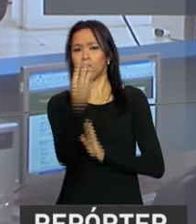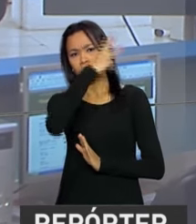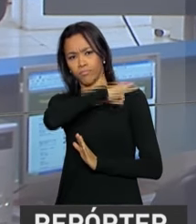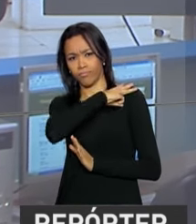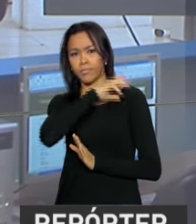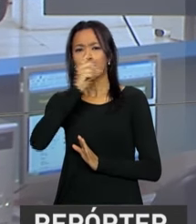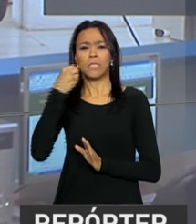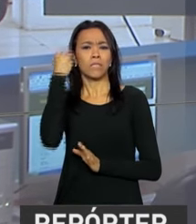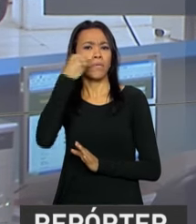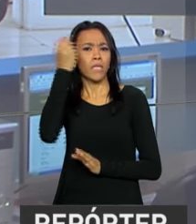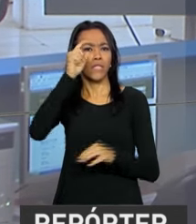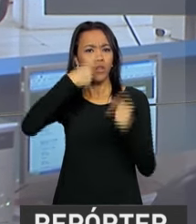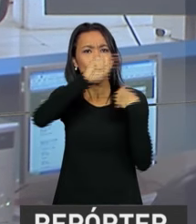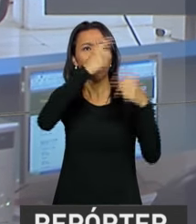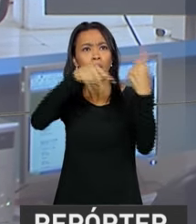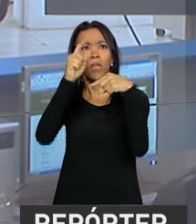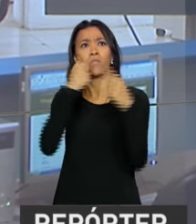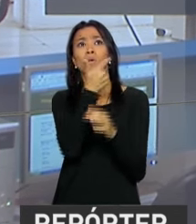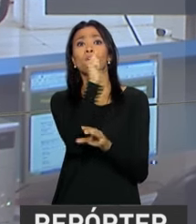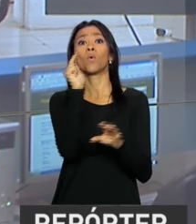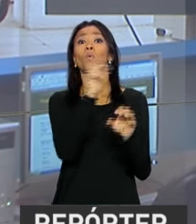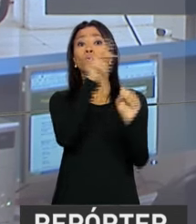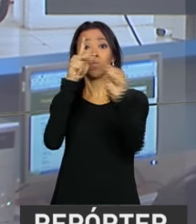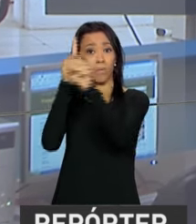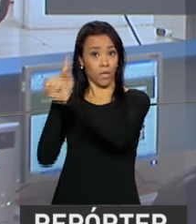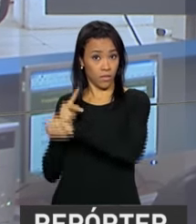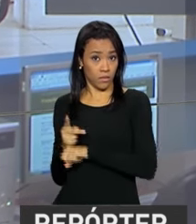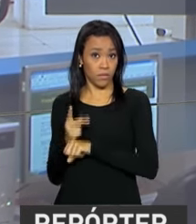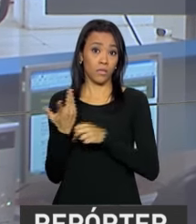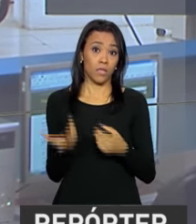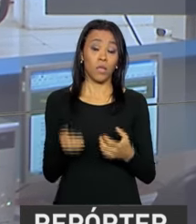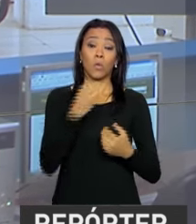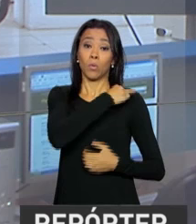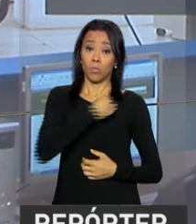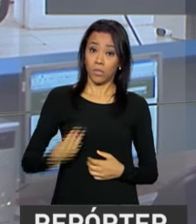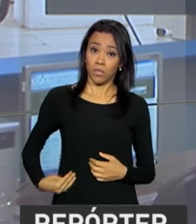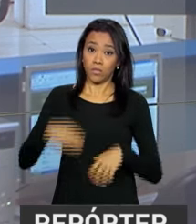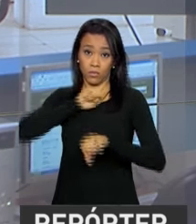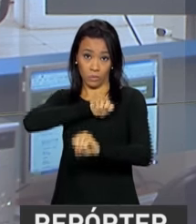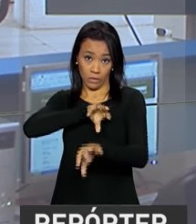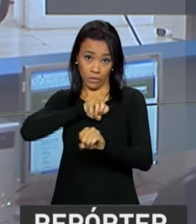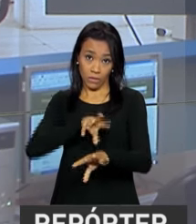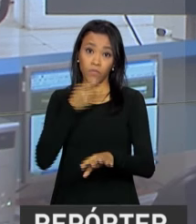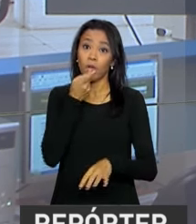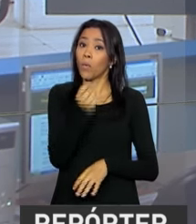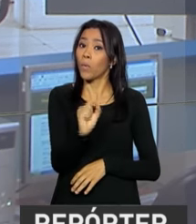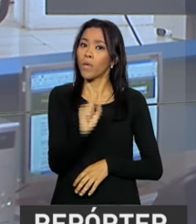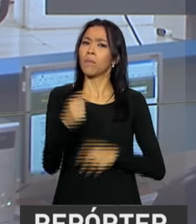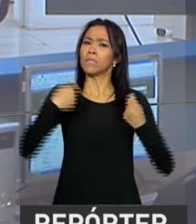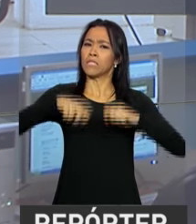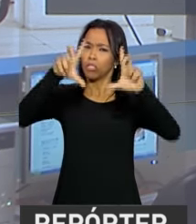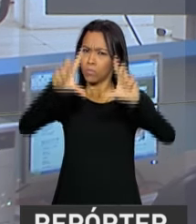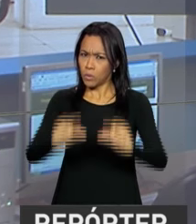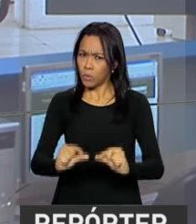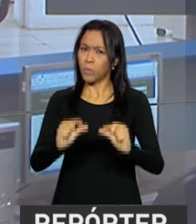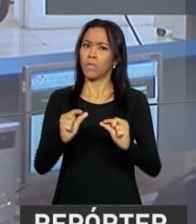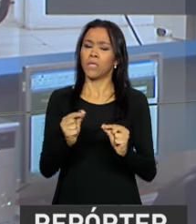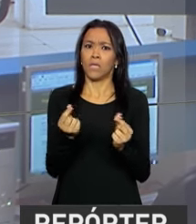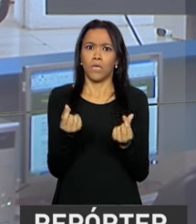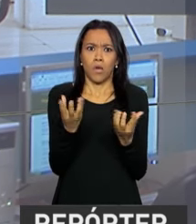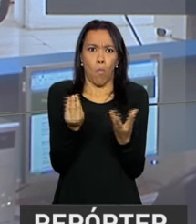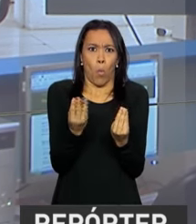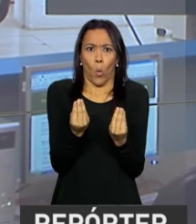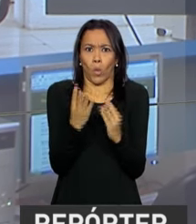de sucesso alcançadas em outros países para o ministro da educação Mendonça Filho é preciso Diminuir a quantidade e focar